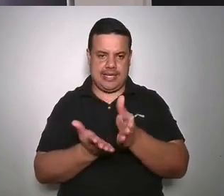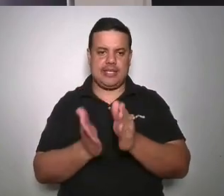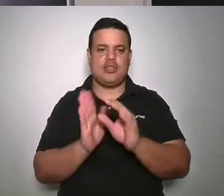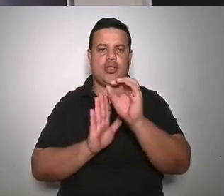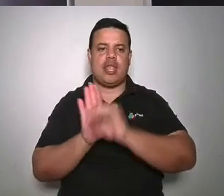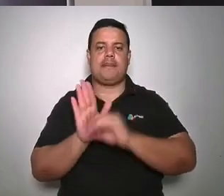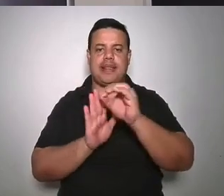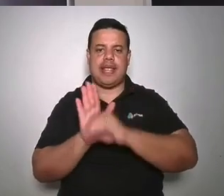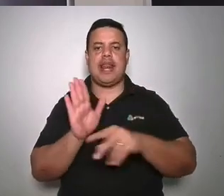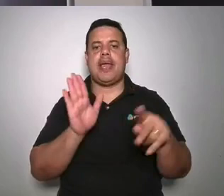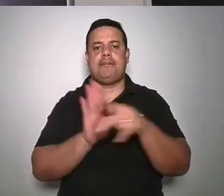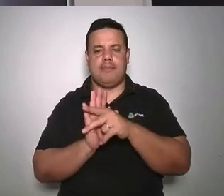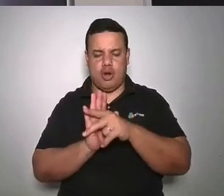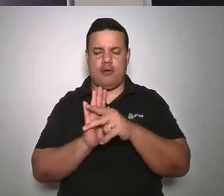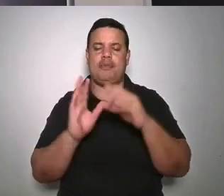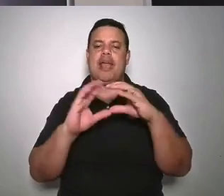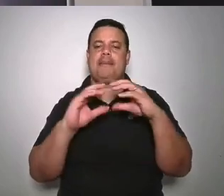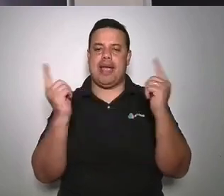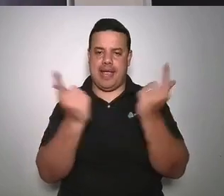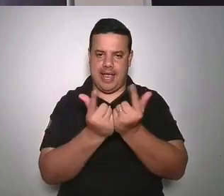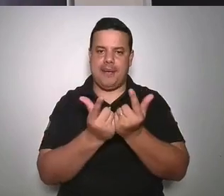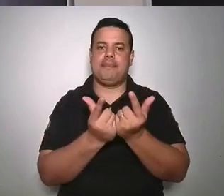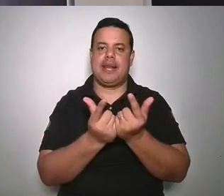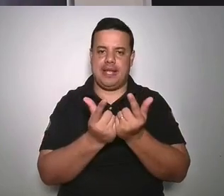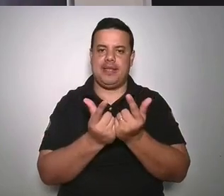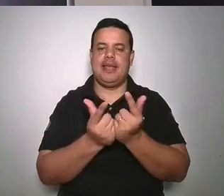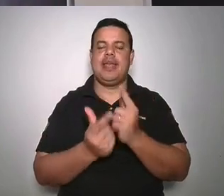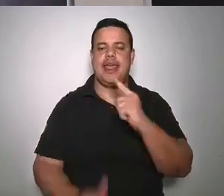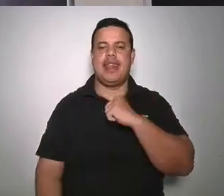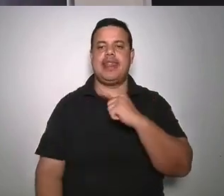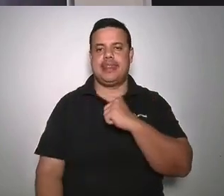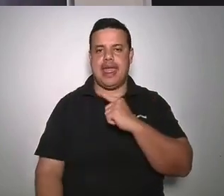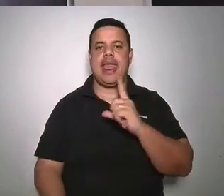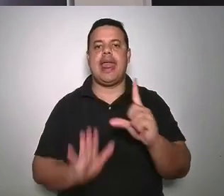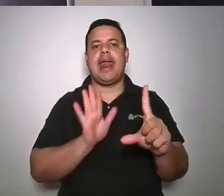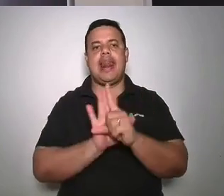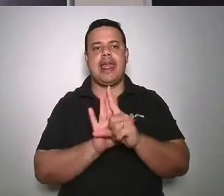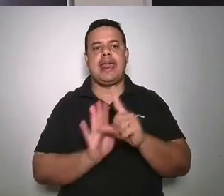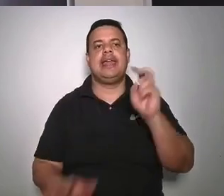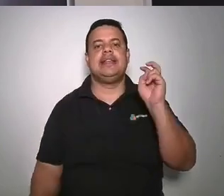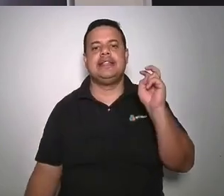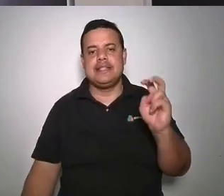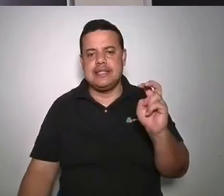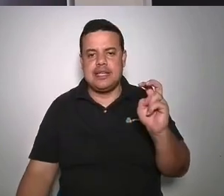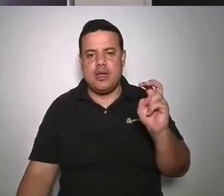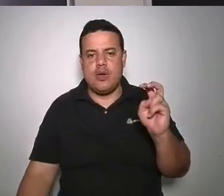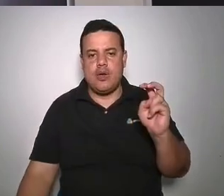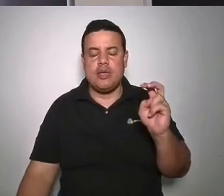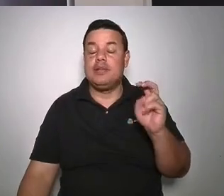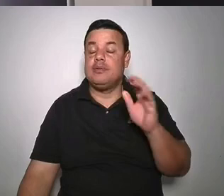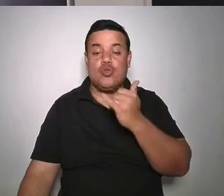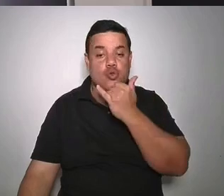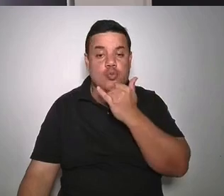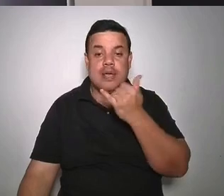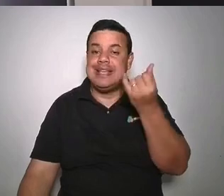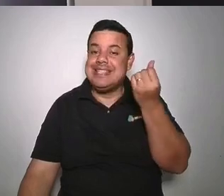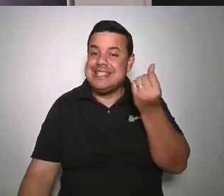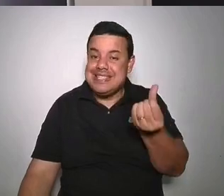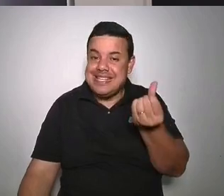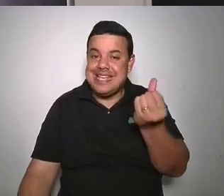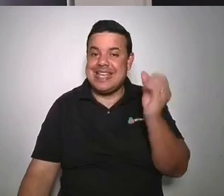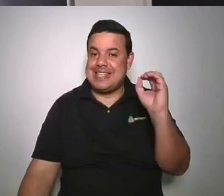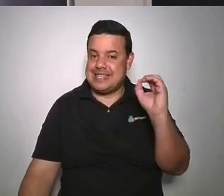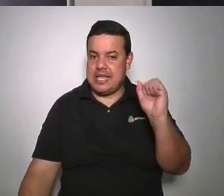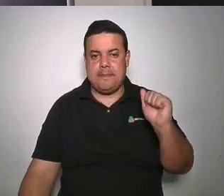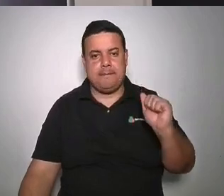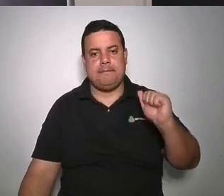está a lei, que são 50 e 60 e poucos artigos que